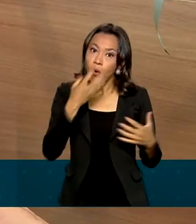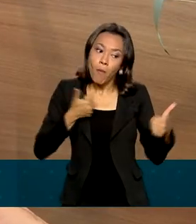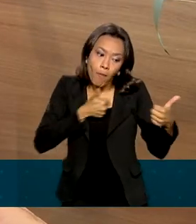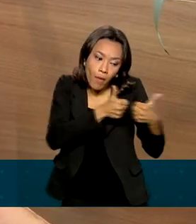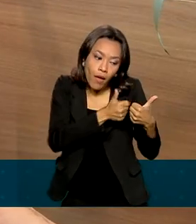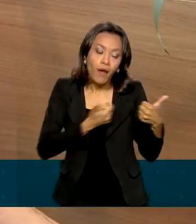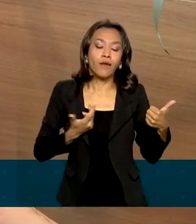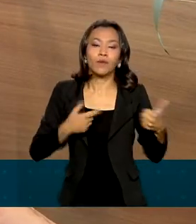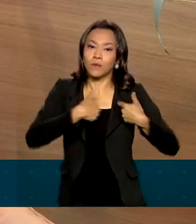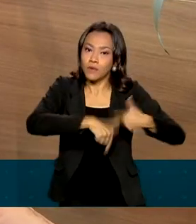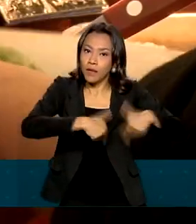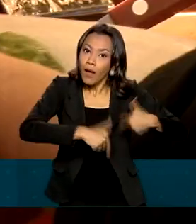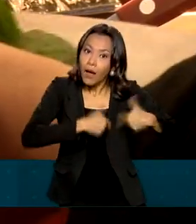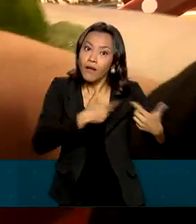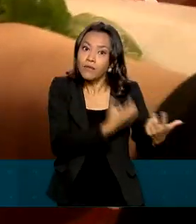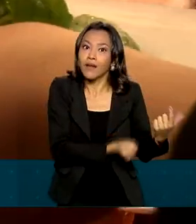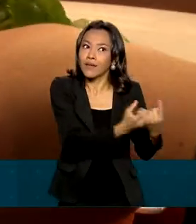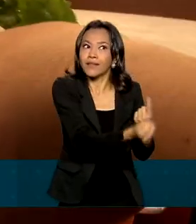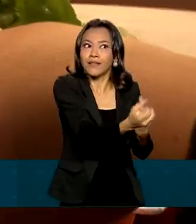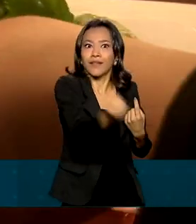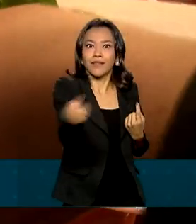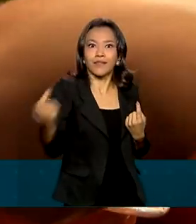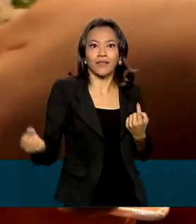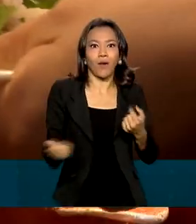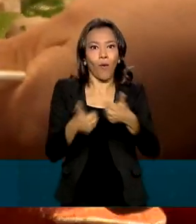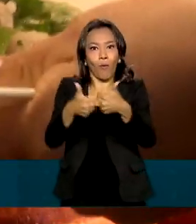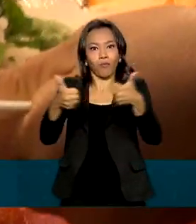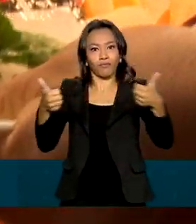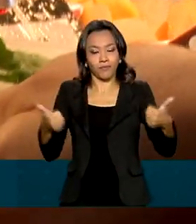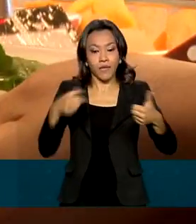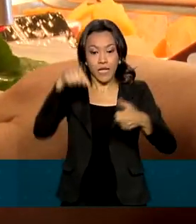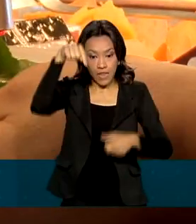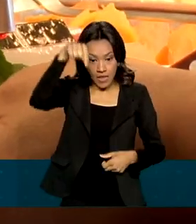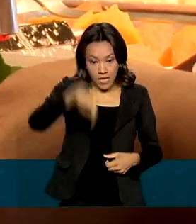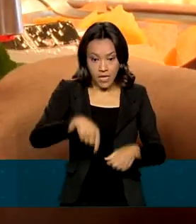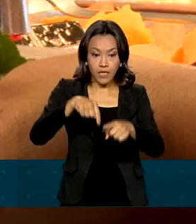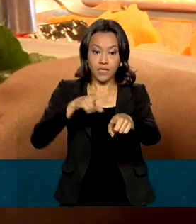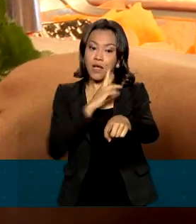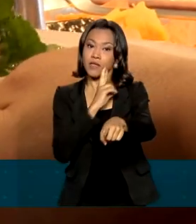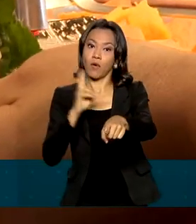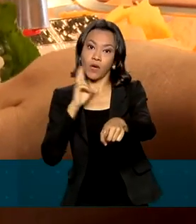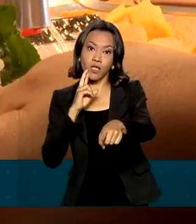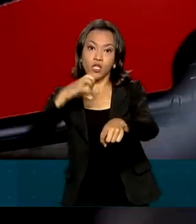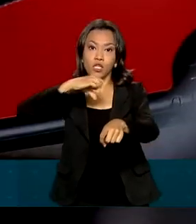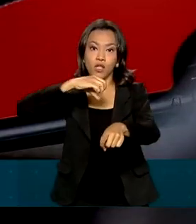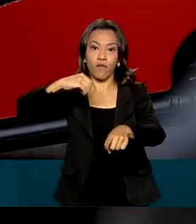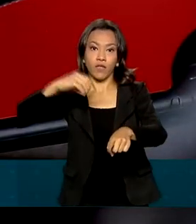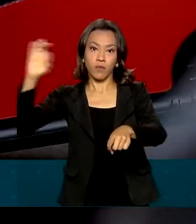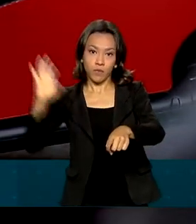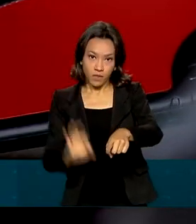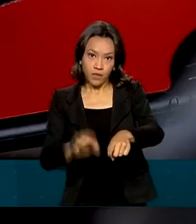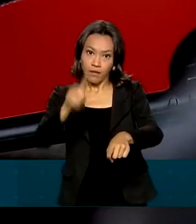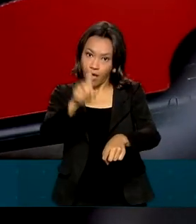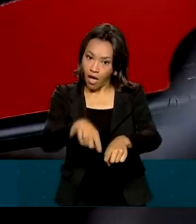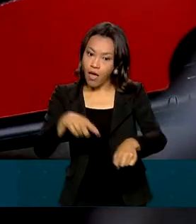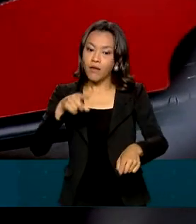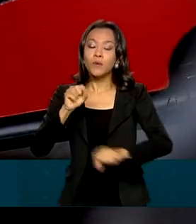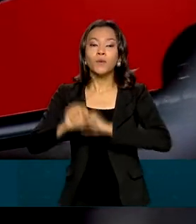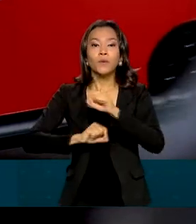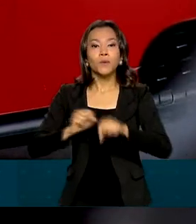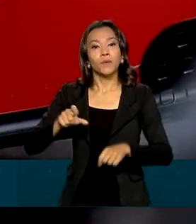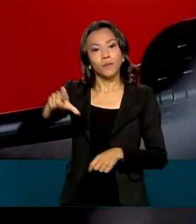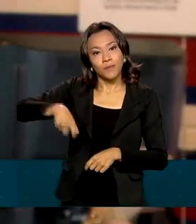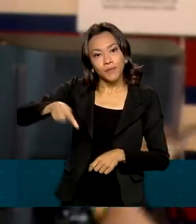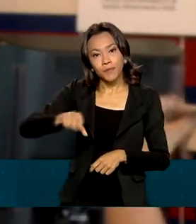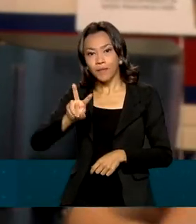serviço e tudo mais. Nesse restaurante, 90% dos pagamentos de refeições são feitos por ticket